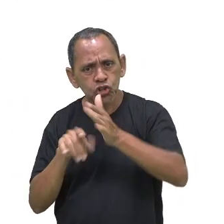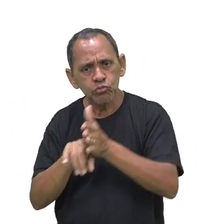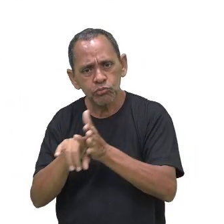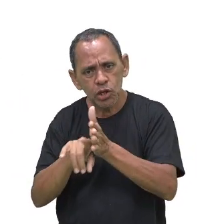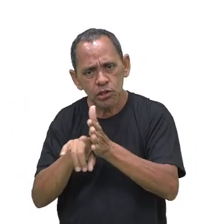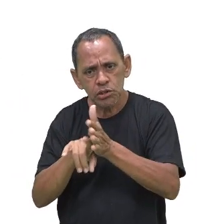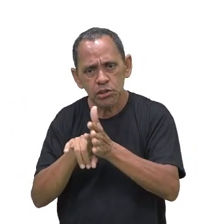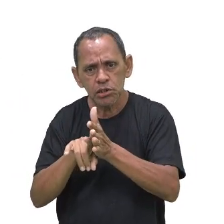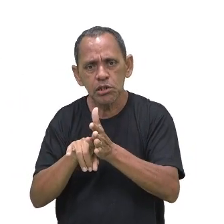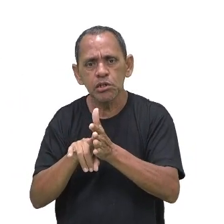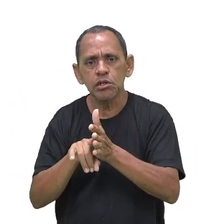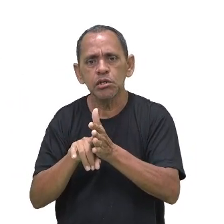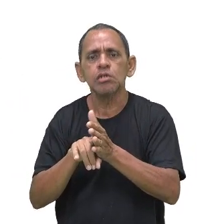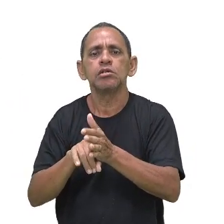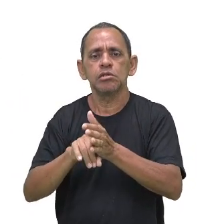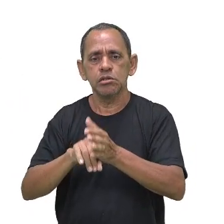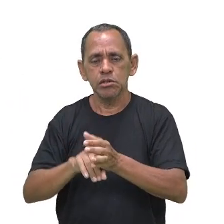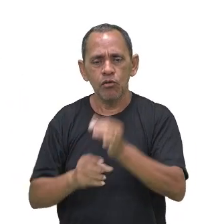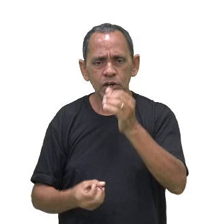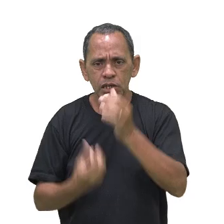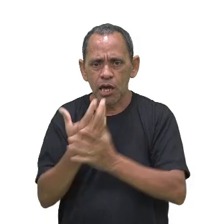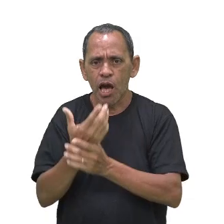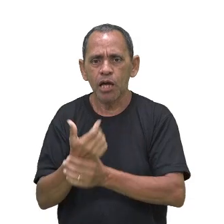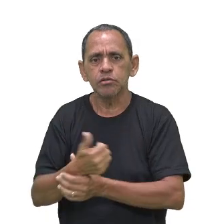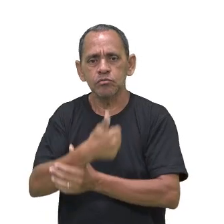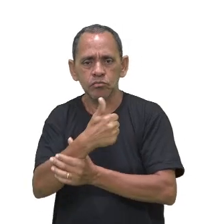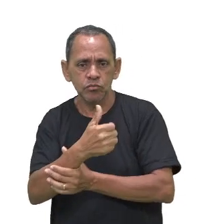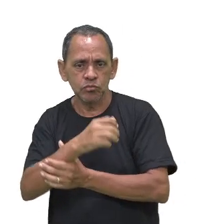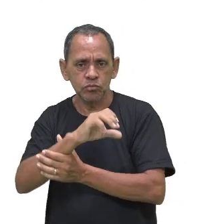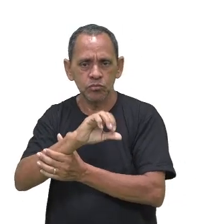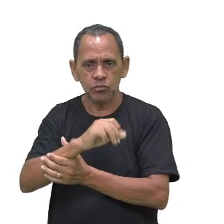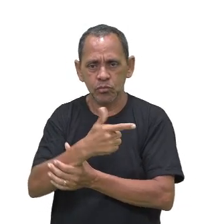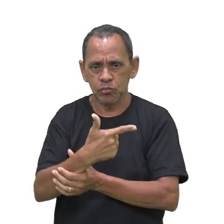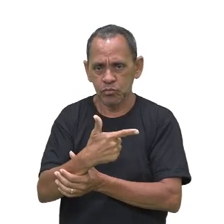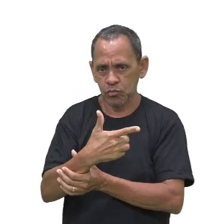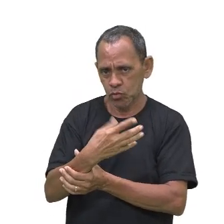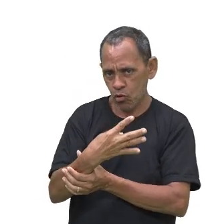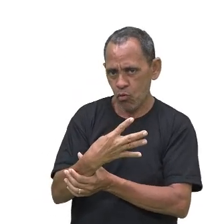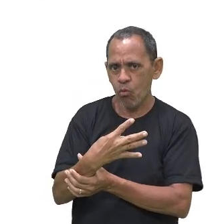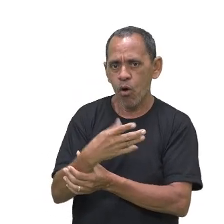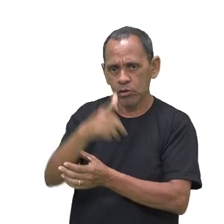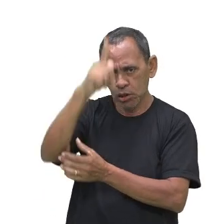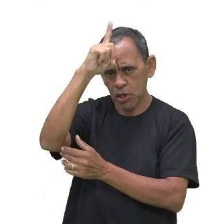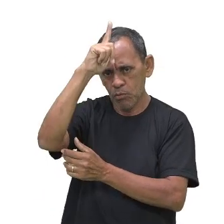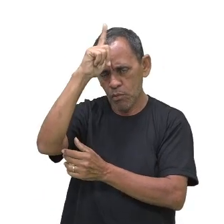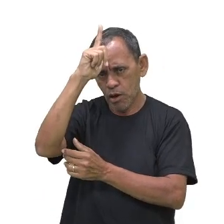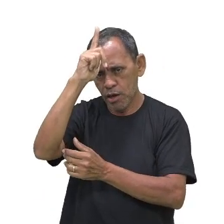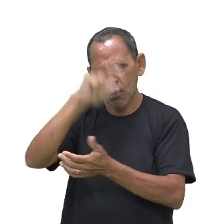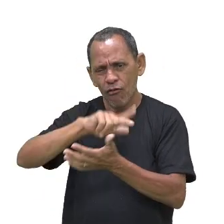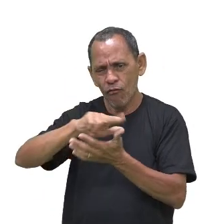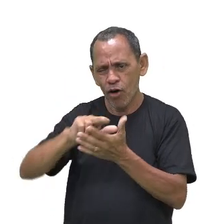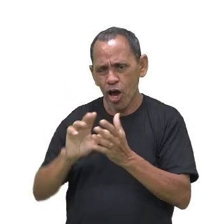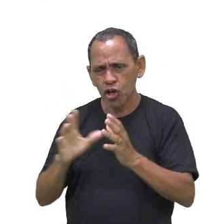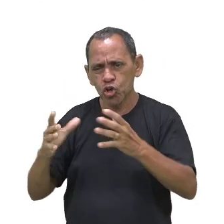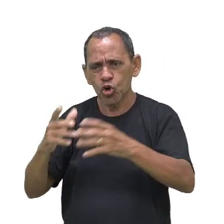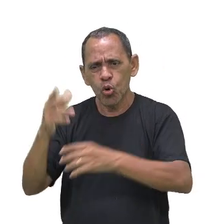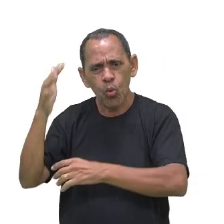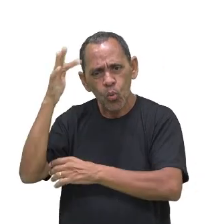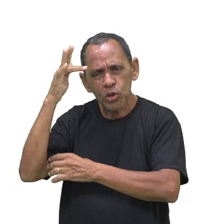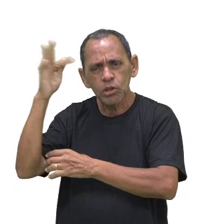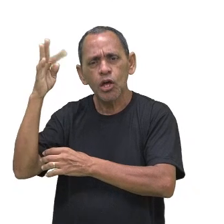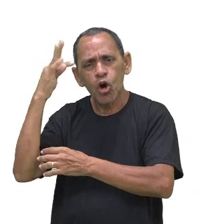em 1924 na Alemanha, onde vários teóricos discutiam,